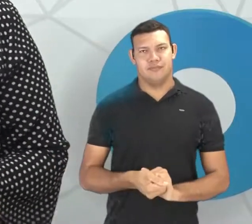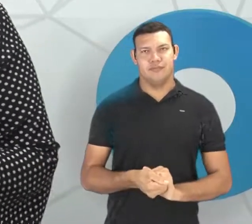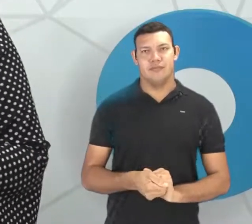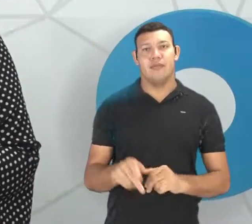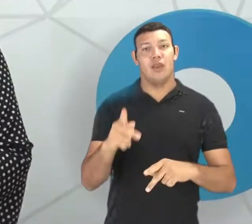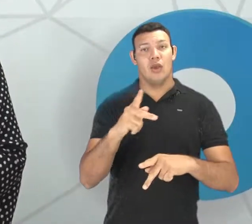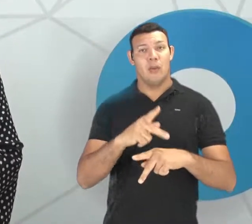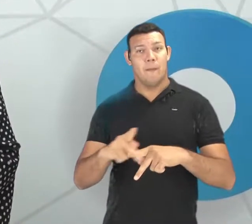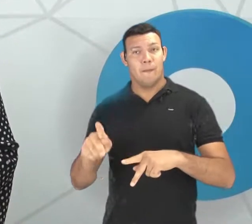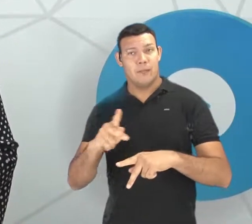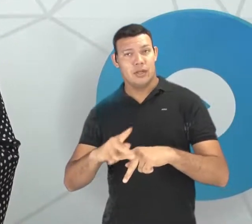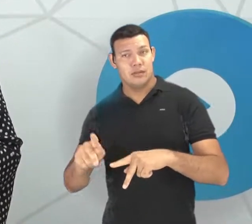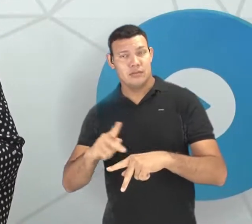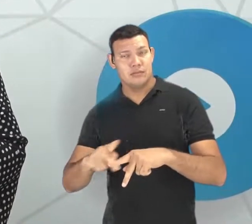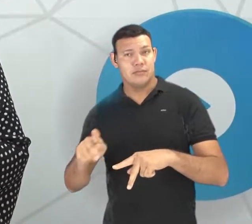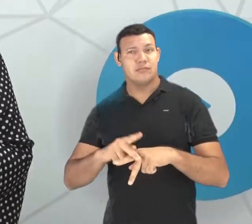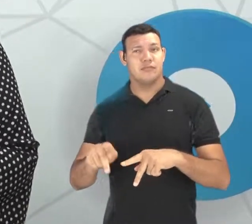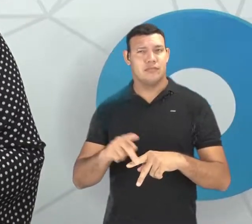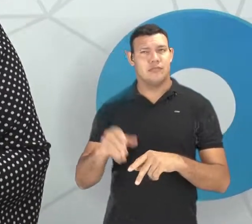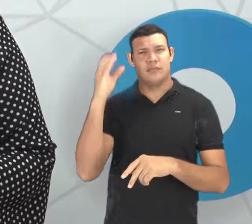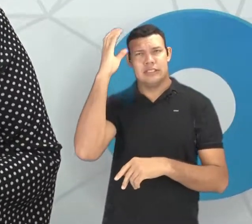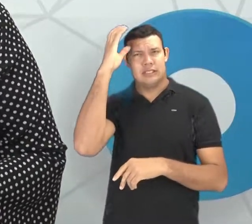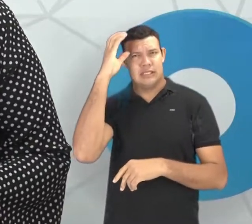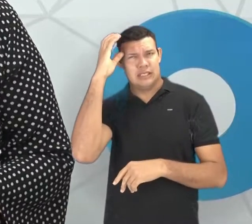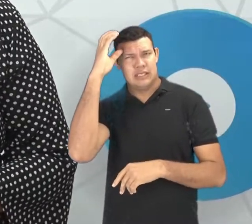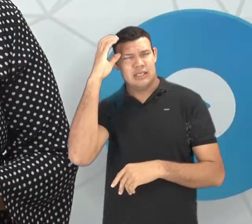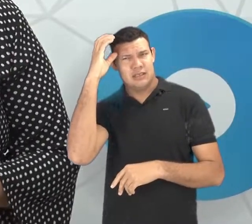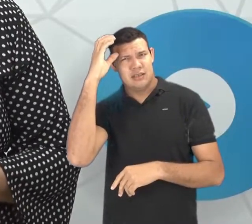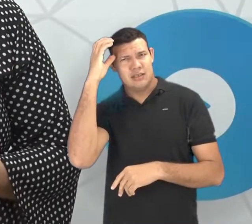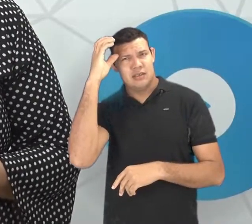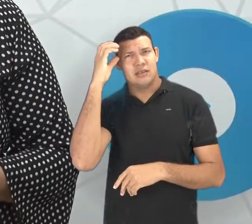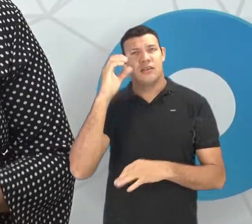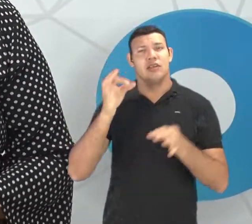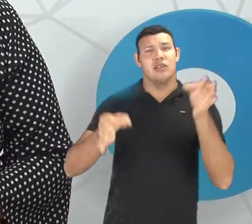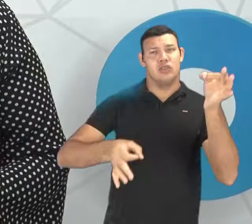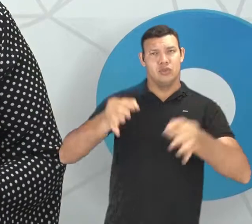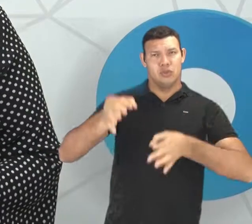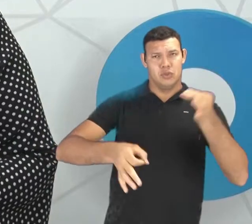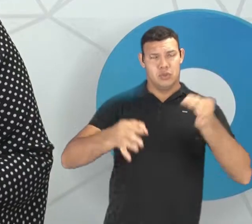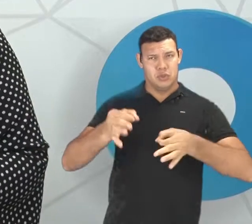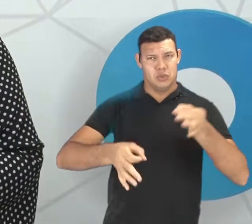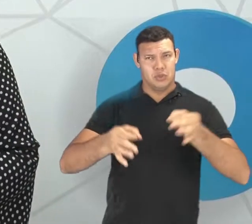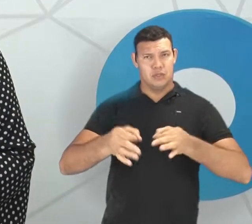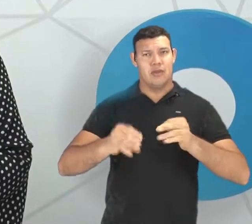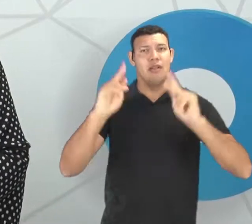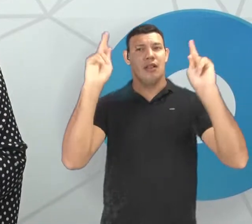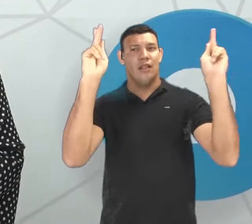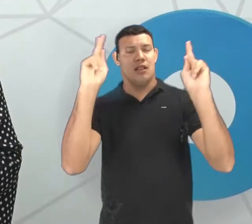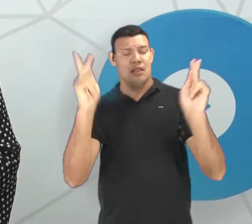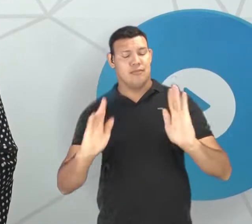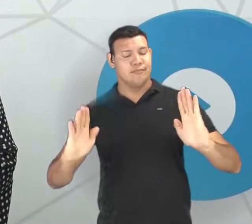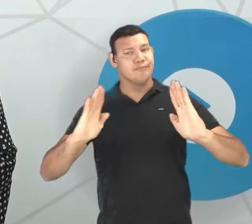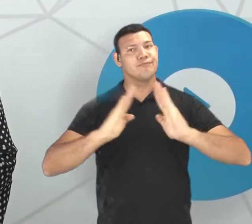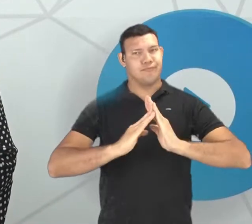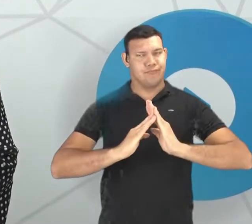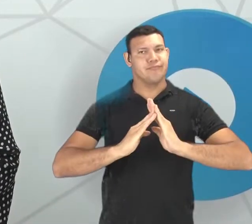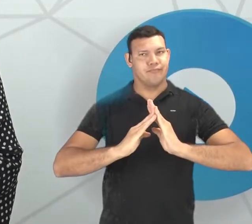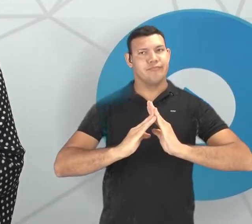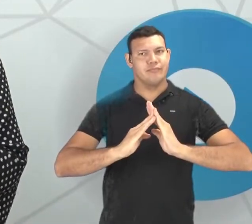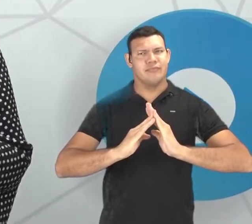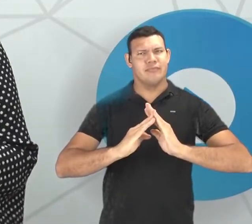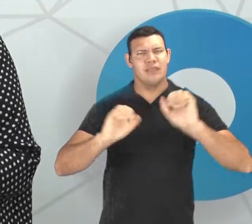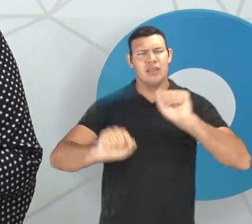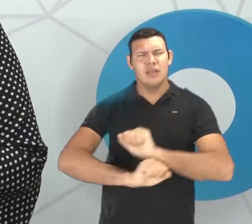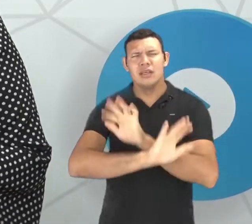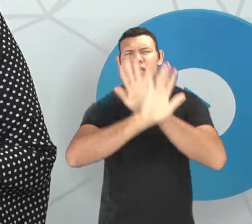é Programa de Conscientização da Justiça da Paz em Casa. Trata de